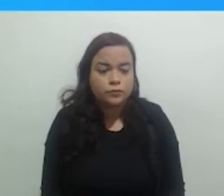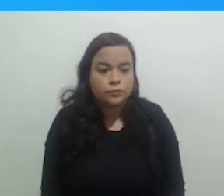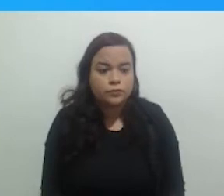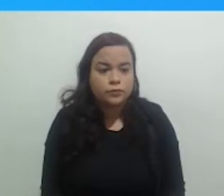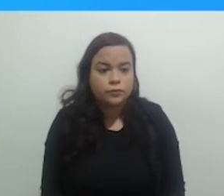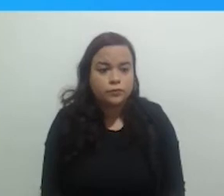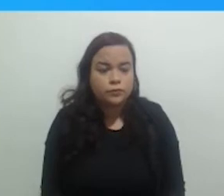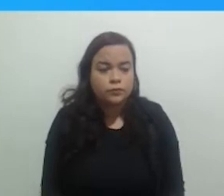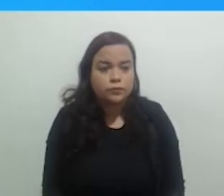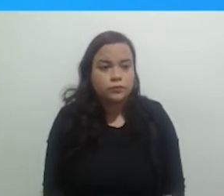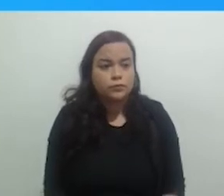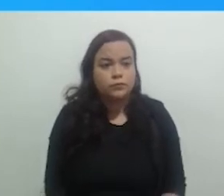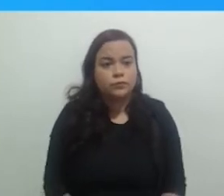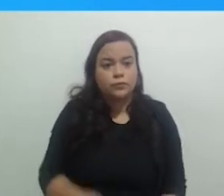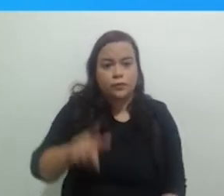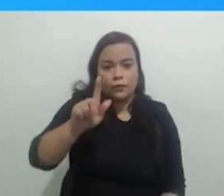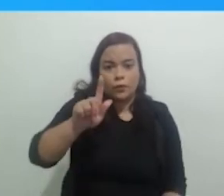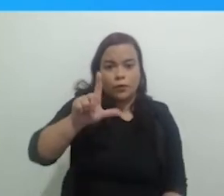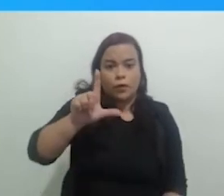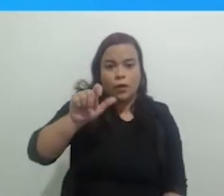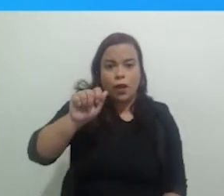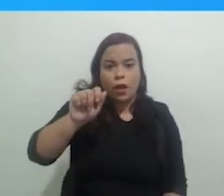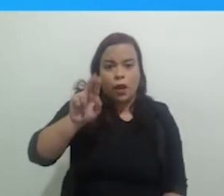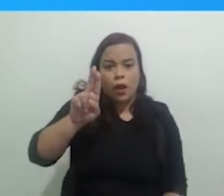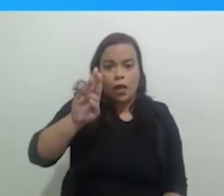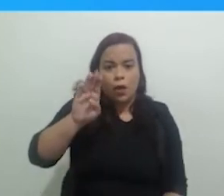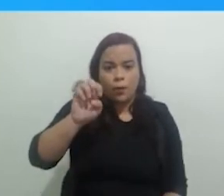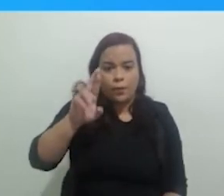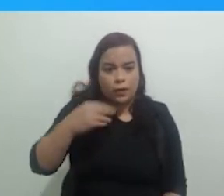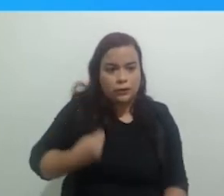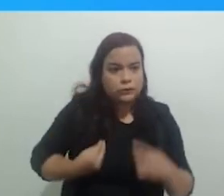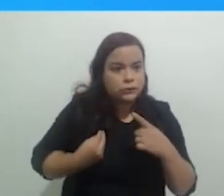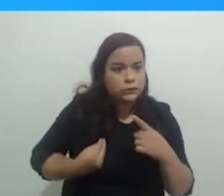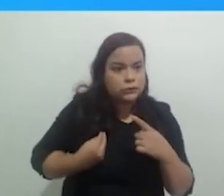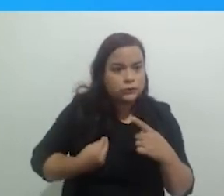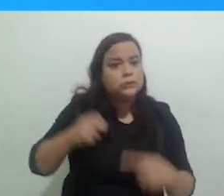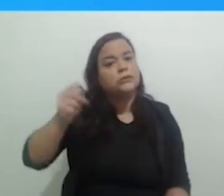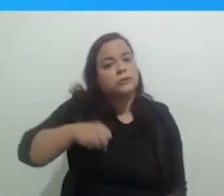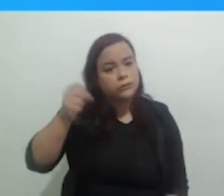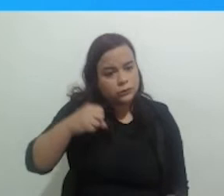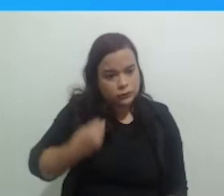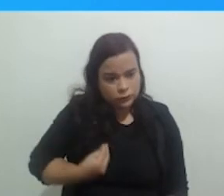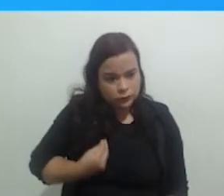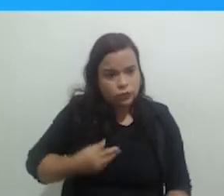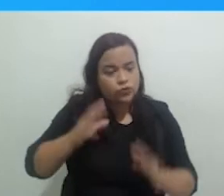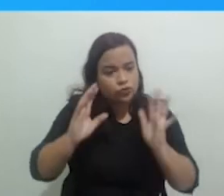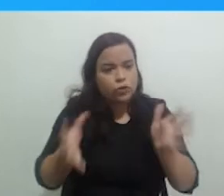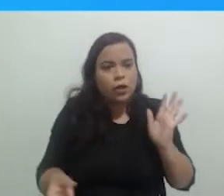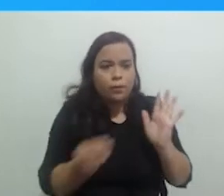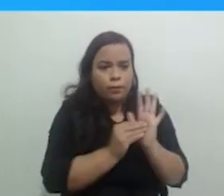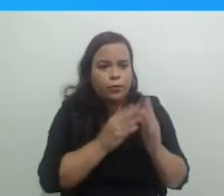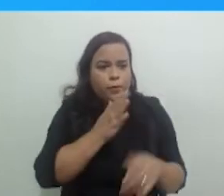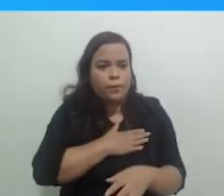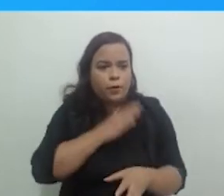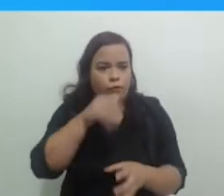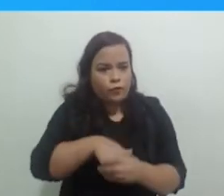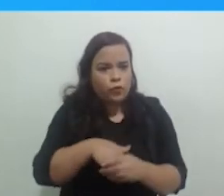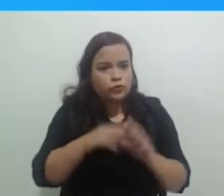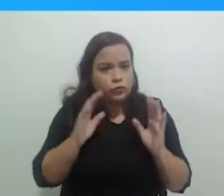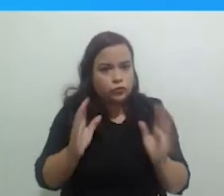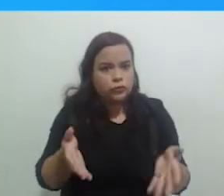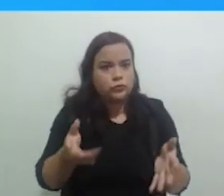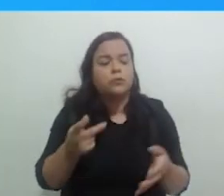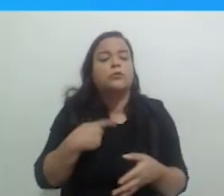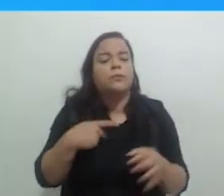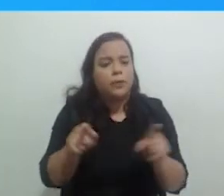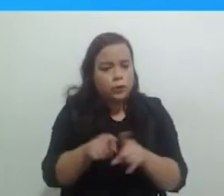Glauber está na sala? Estou na sala, Eduardo Cláudio. Já lancei o meu voto aí. O meu também está lançado. Já